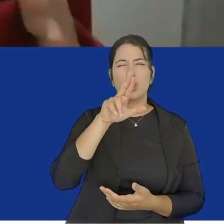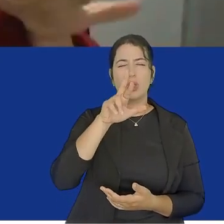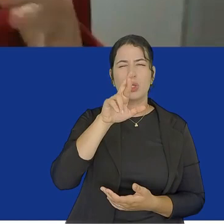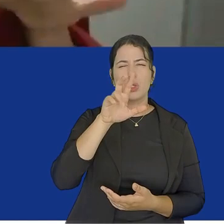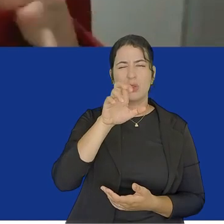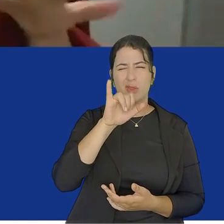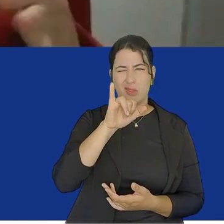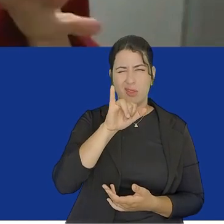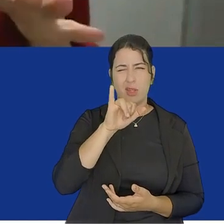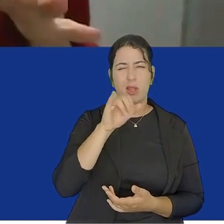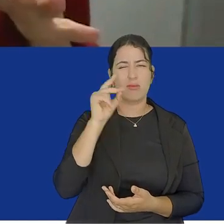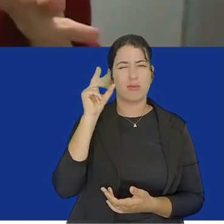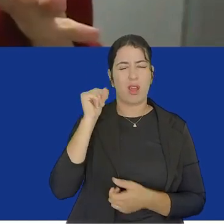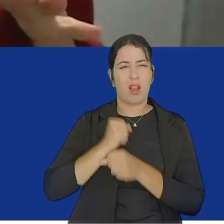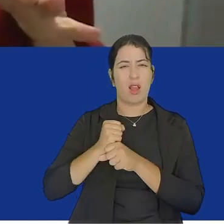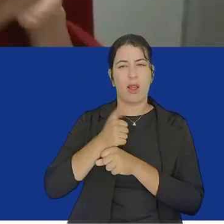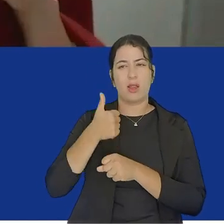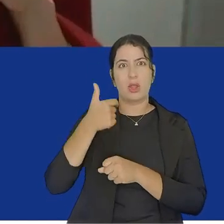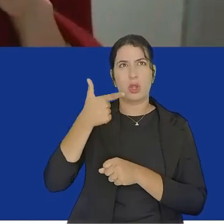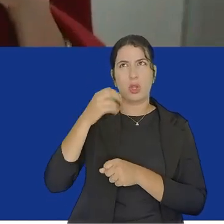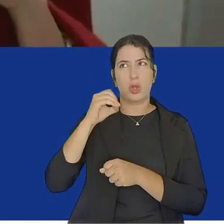né? Ali também.